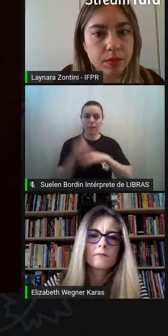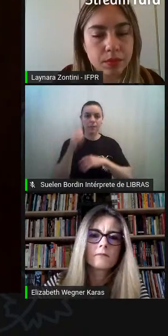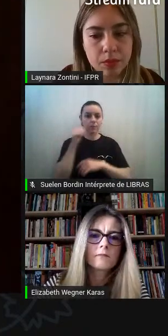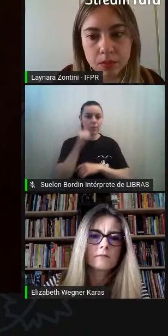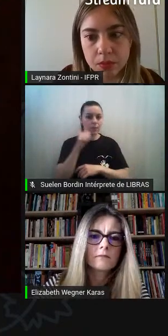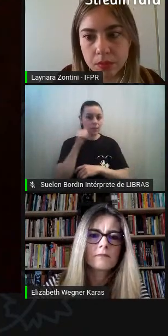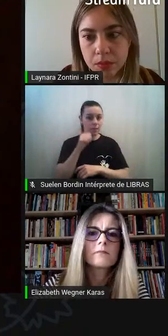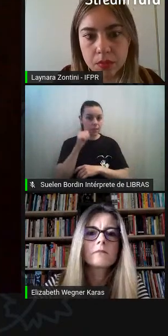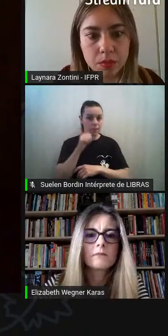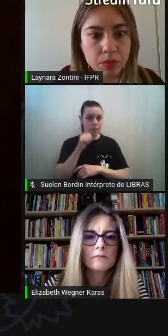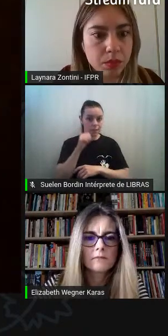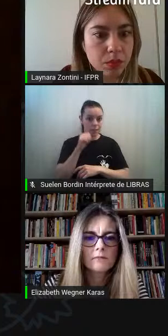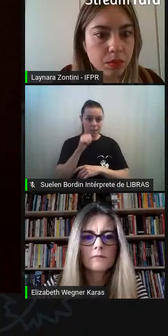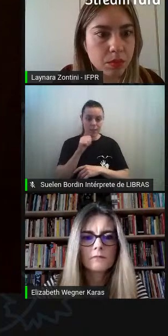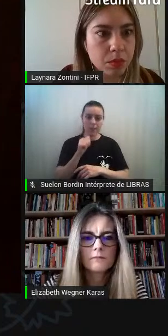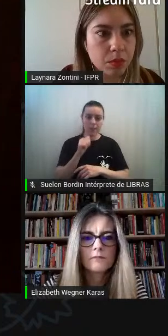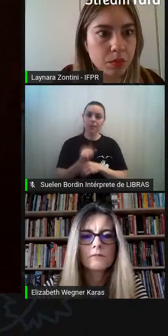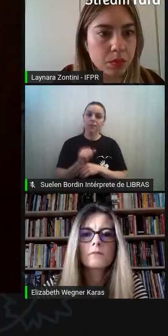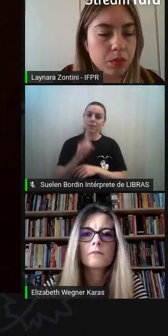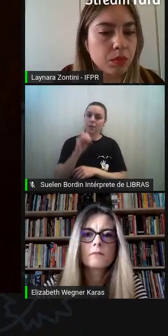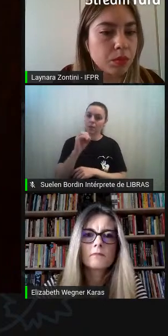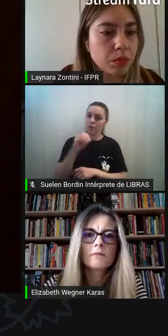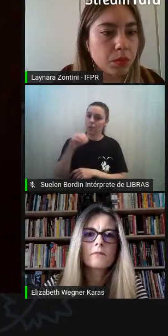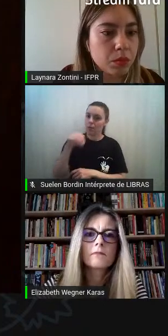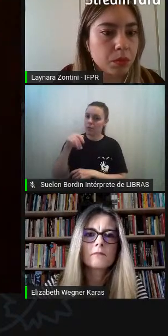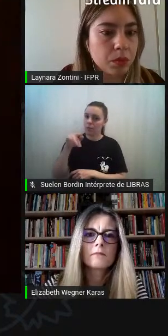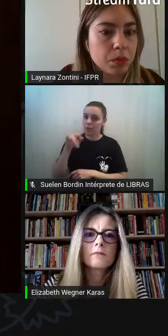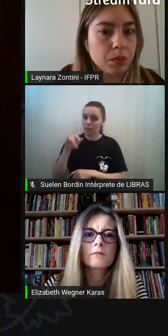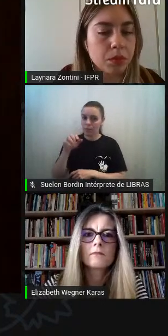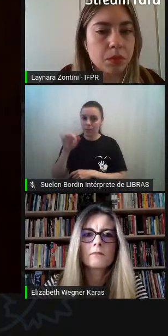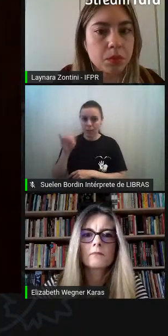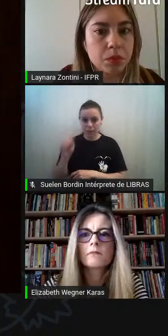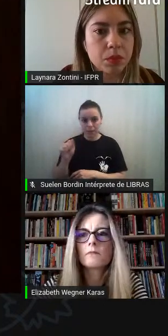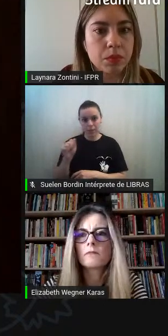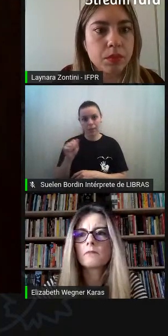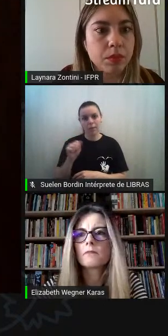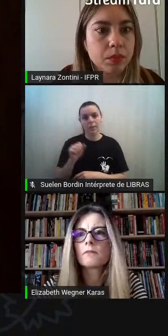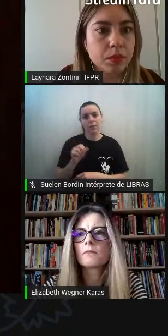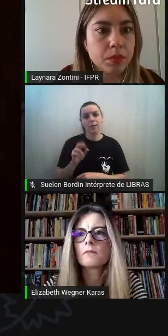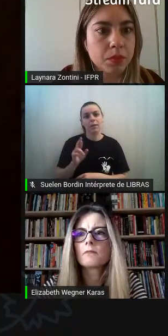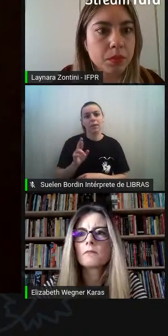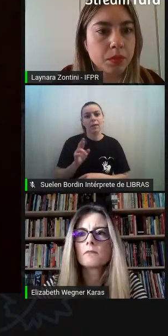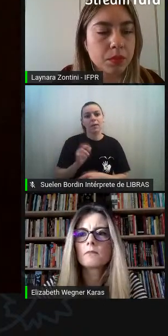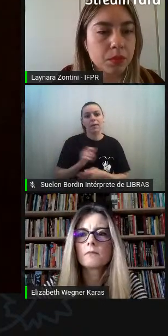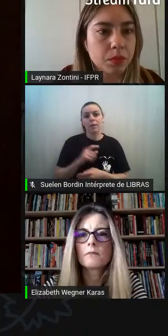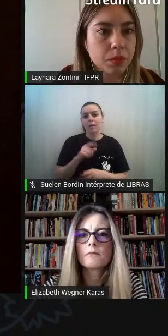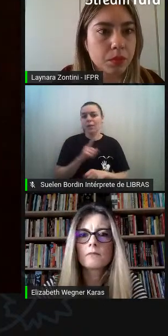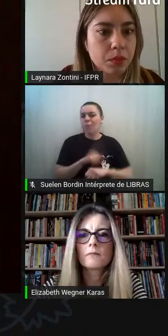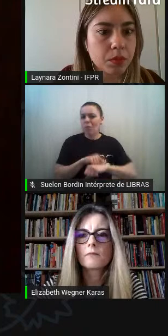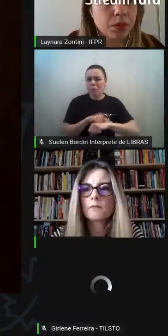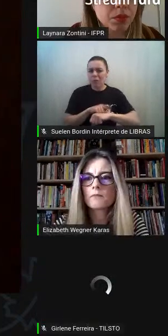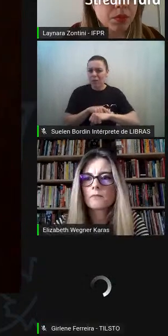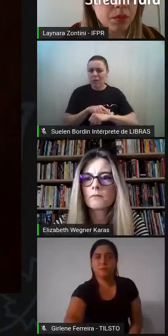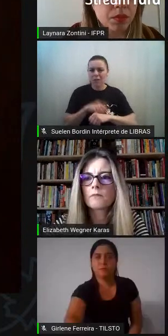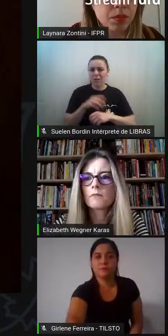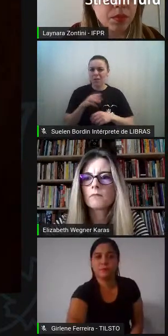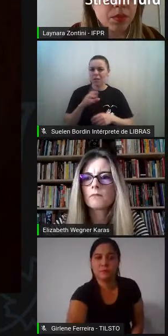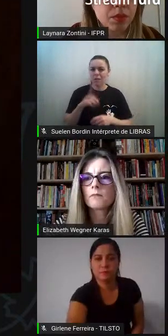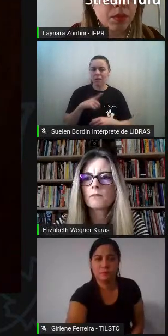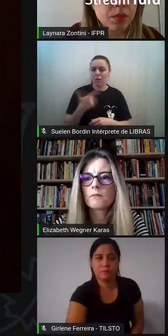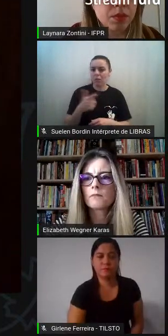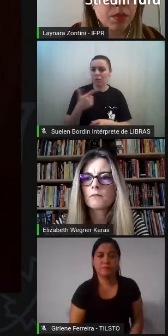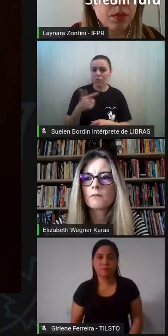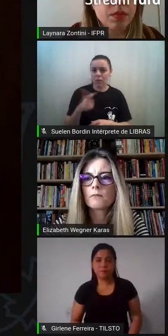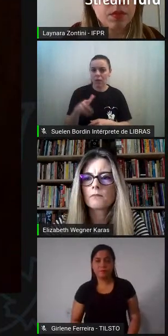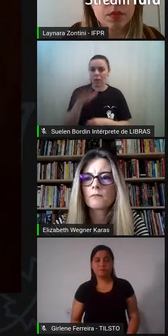UFPR denunciando vários casos em relação a isso. Então, acho que não é hora mais da gente fingir que isso não existe, tá? É um